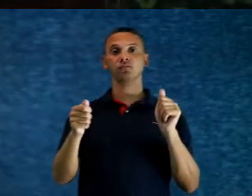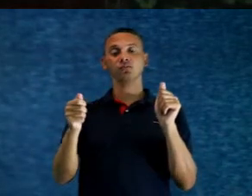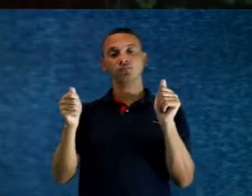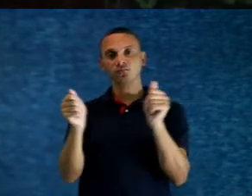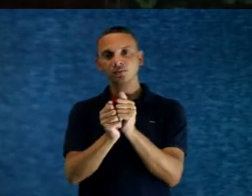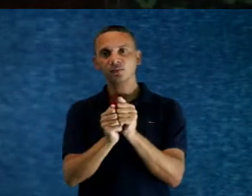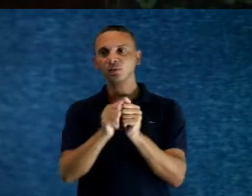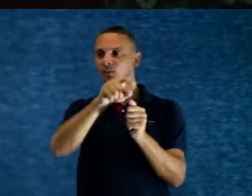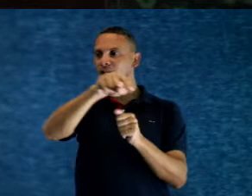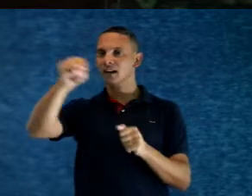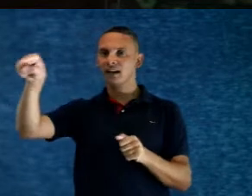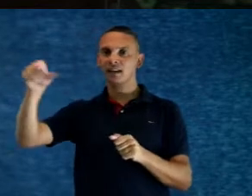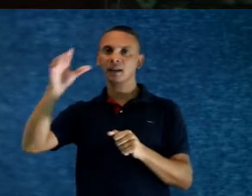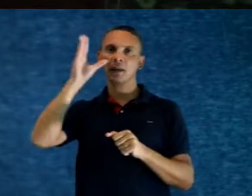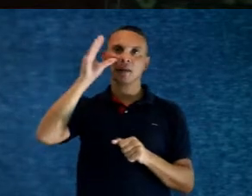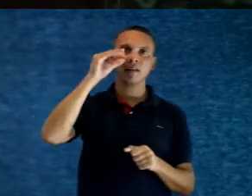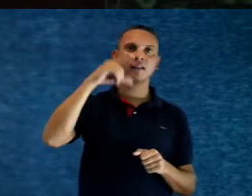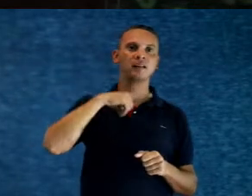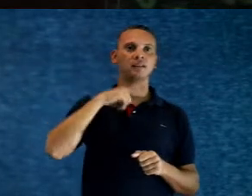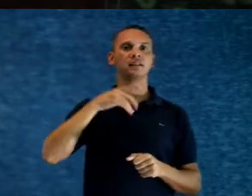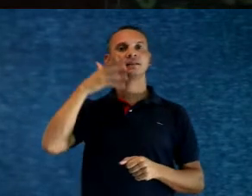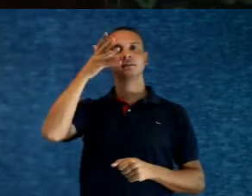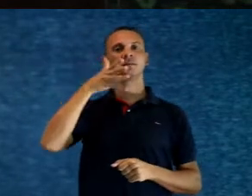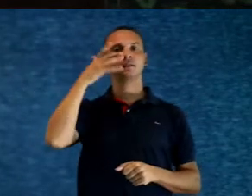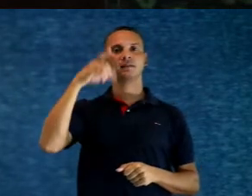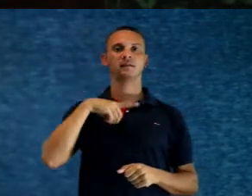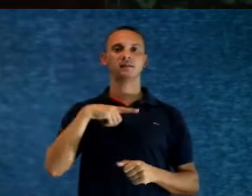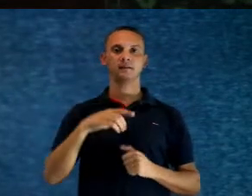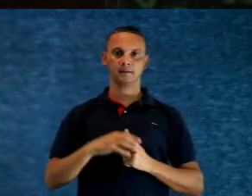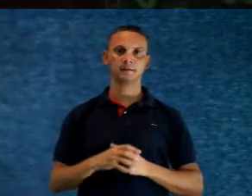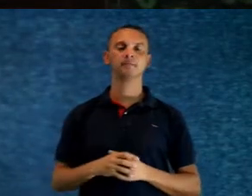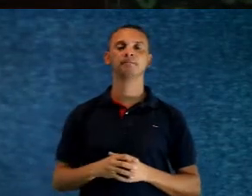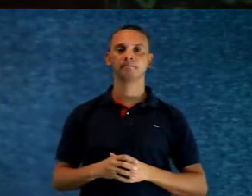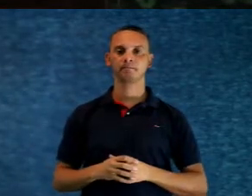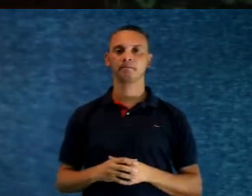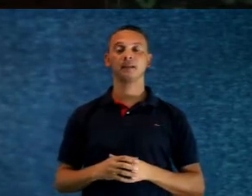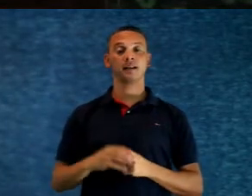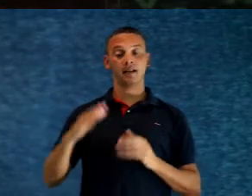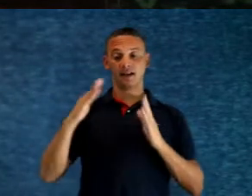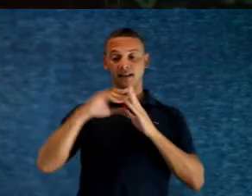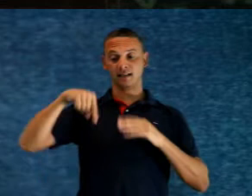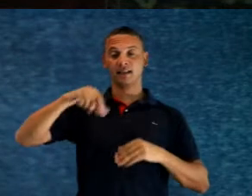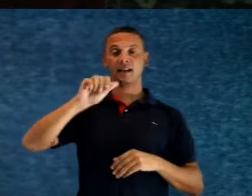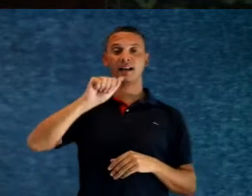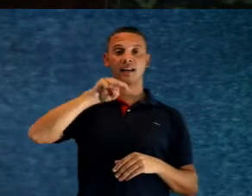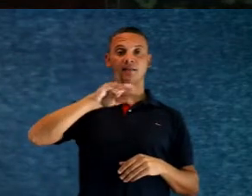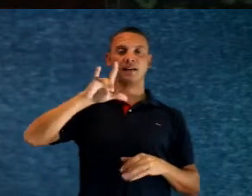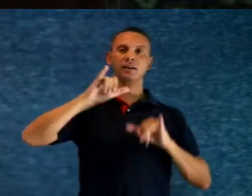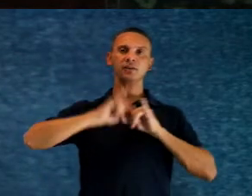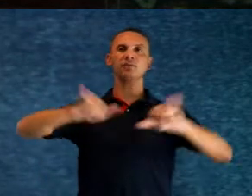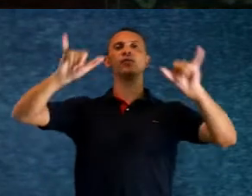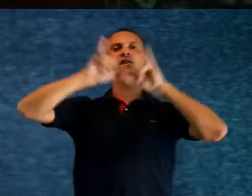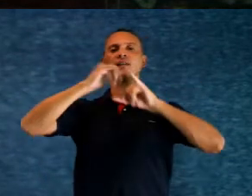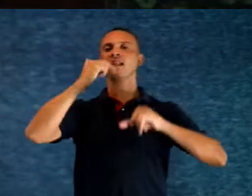mereçam um amplo interesse. Né? Essa casa segue fiel à sua missão, que é a de promover a língua portuguesa e